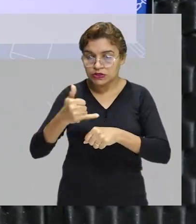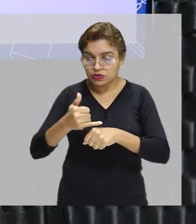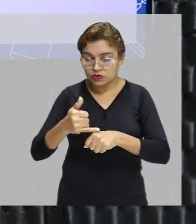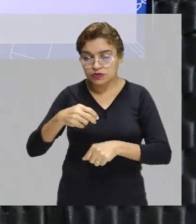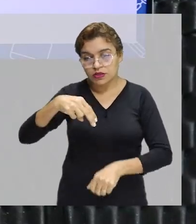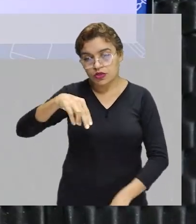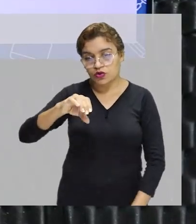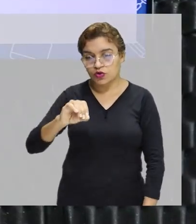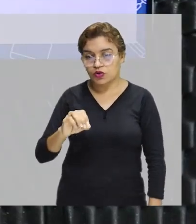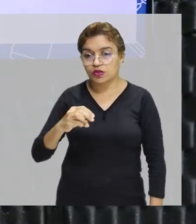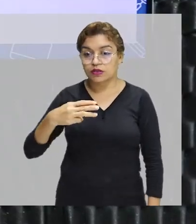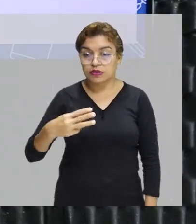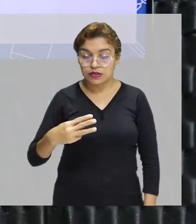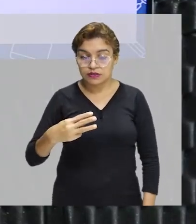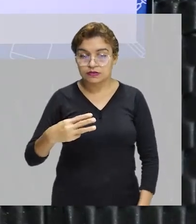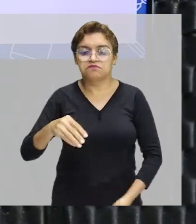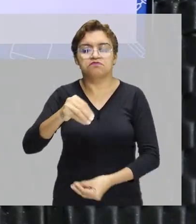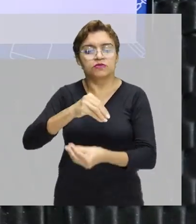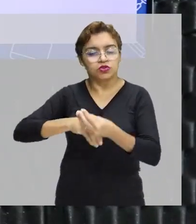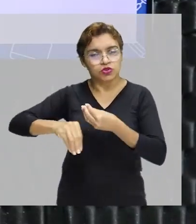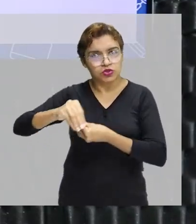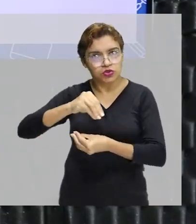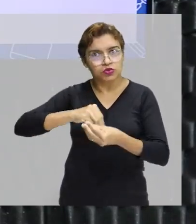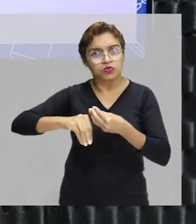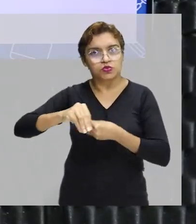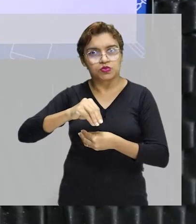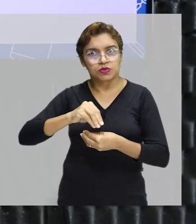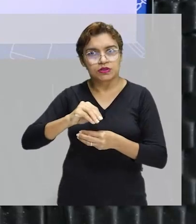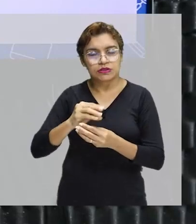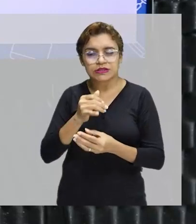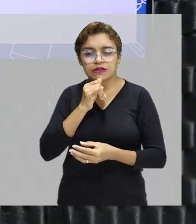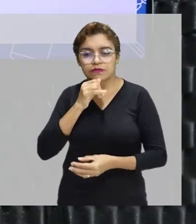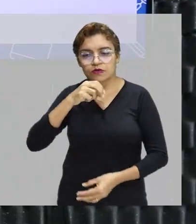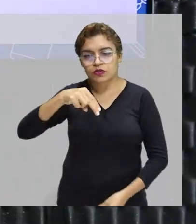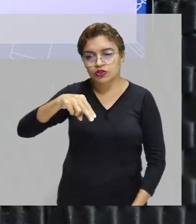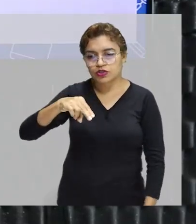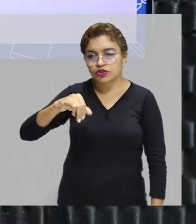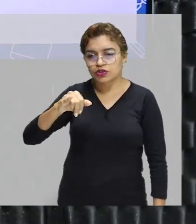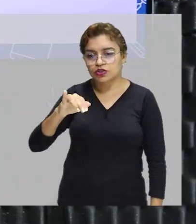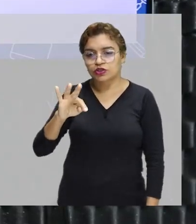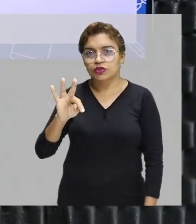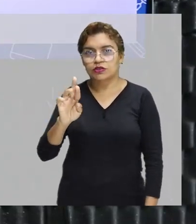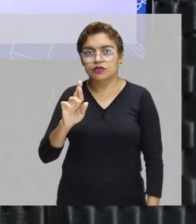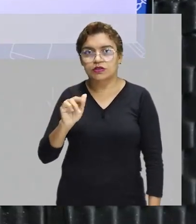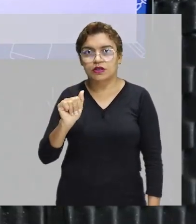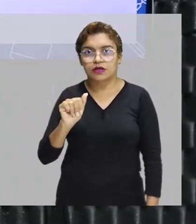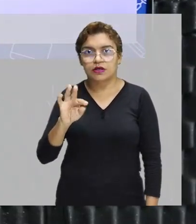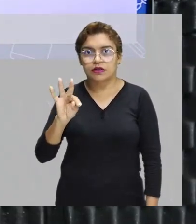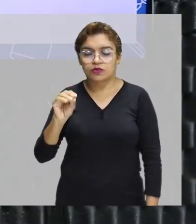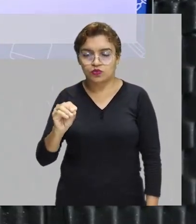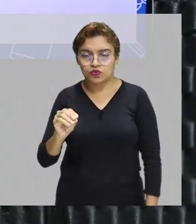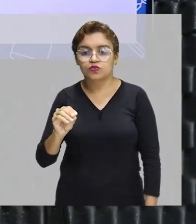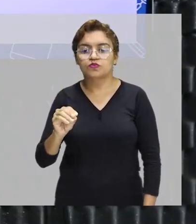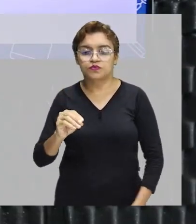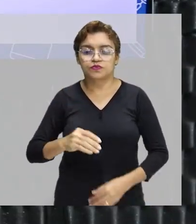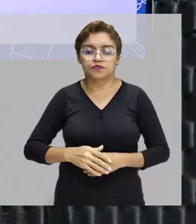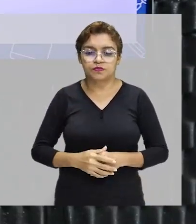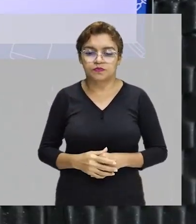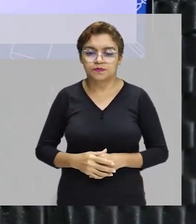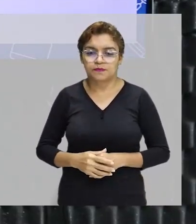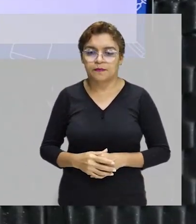nitrato. Então, nós vamos misturar uma solução de nitrato de bário com uma solução de nitrato de